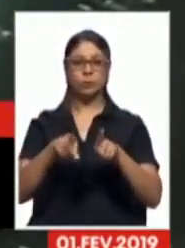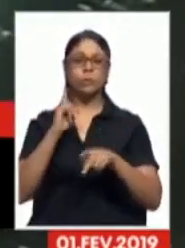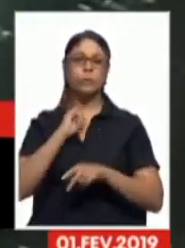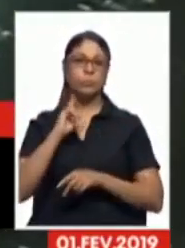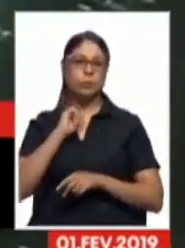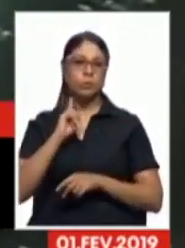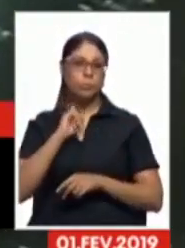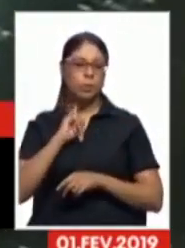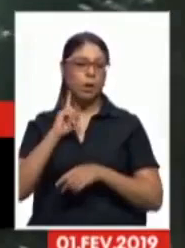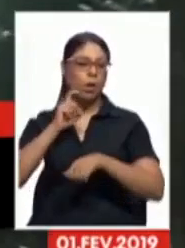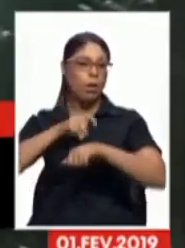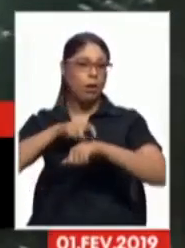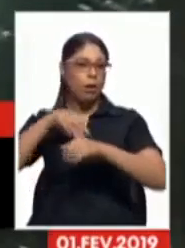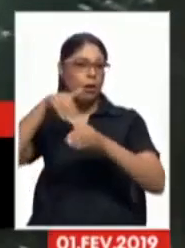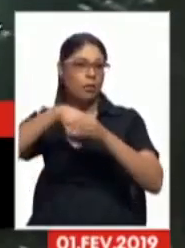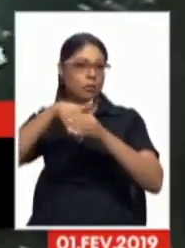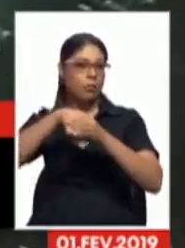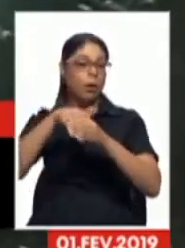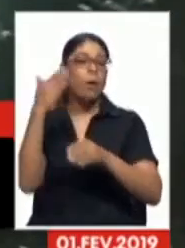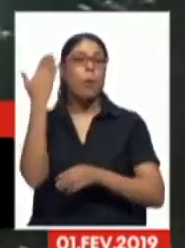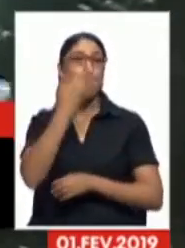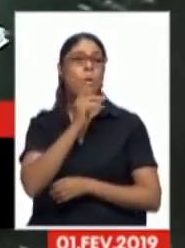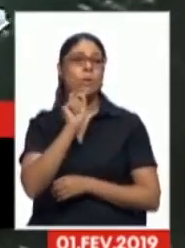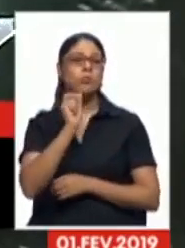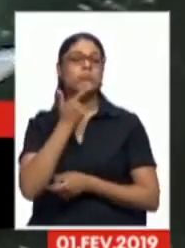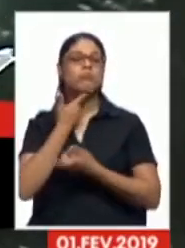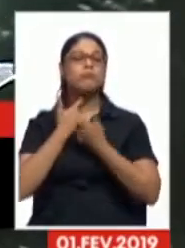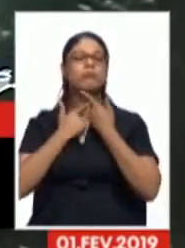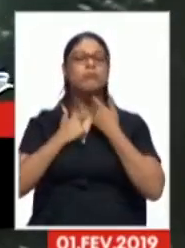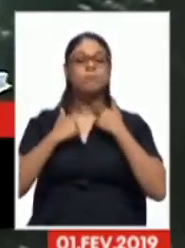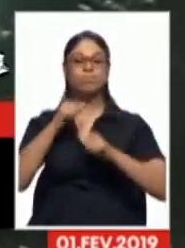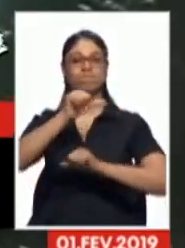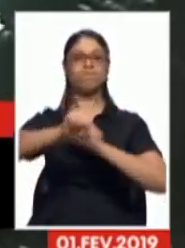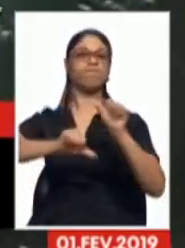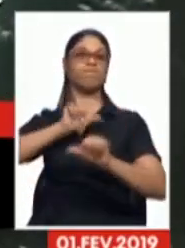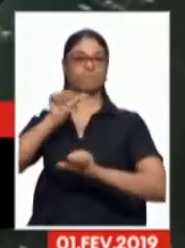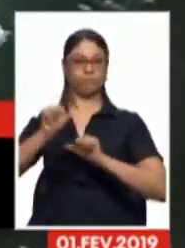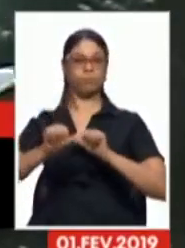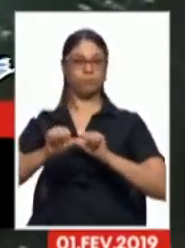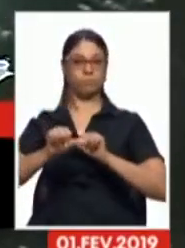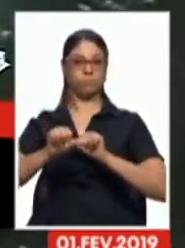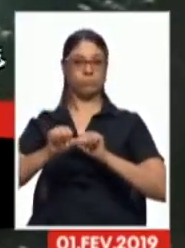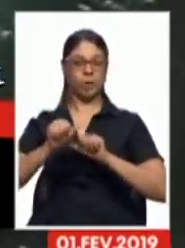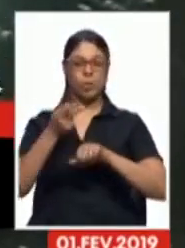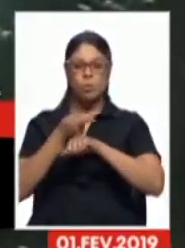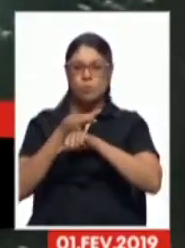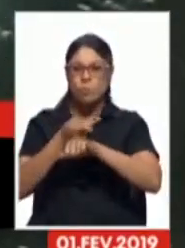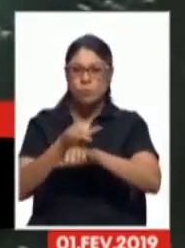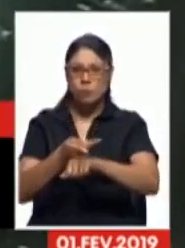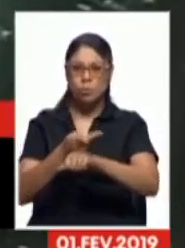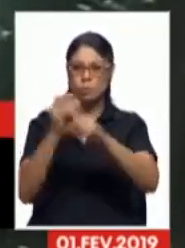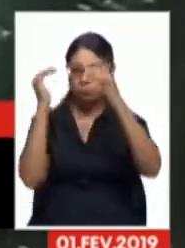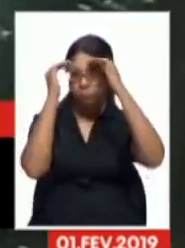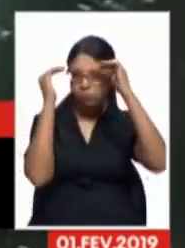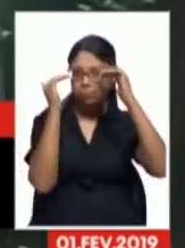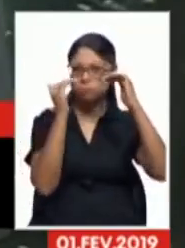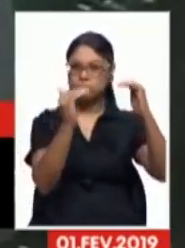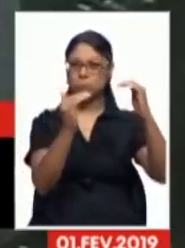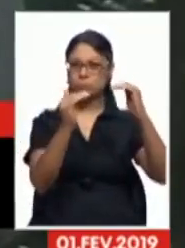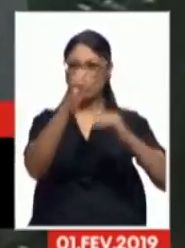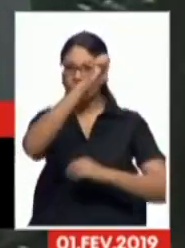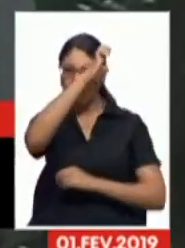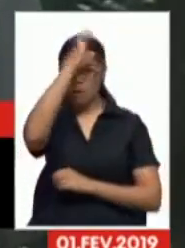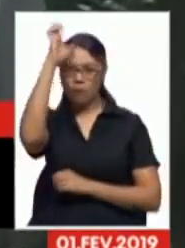urnas, demonstrou o desejo pela mudança, pela busca do respeito, da